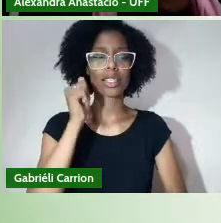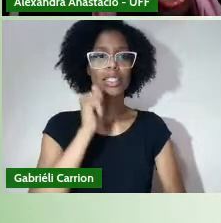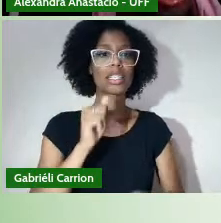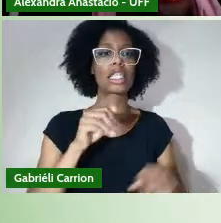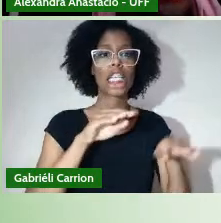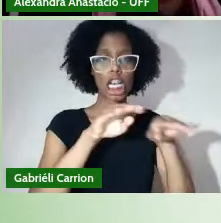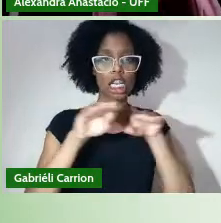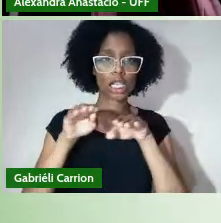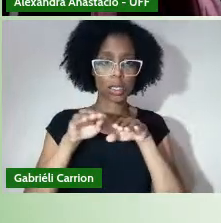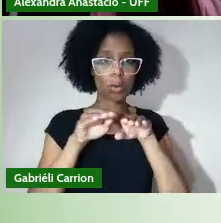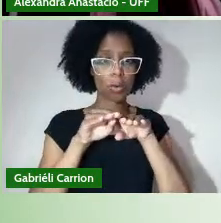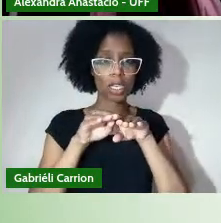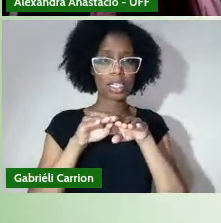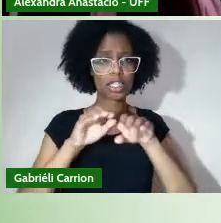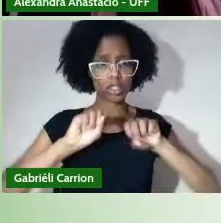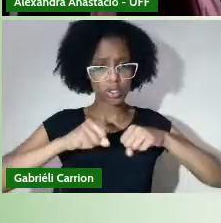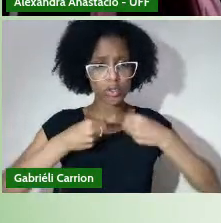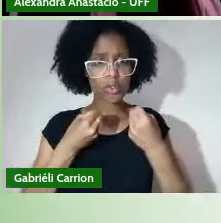se reflete